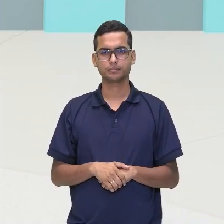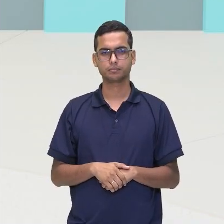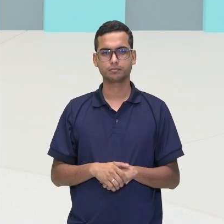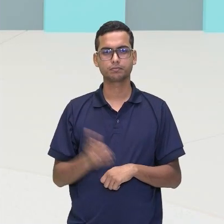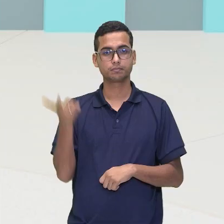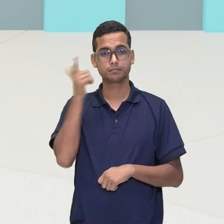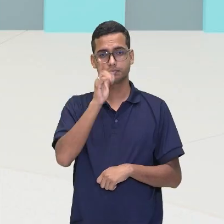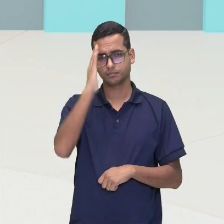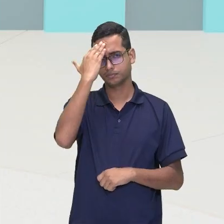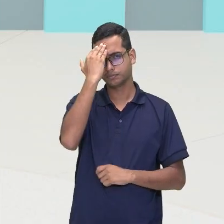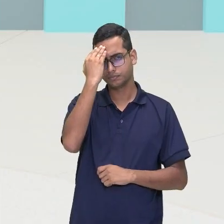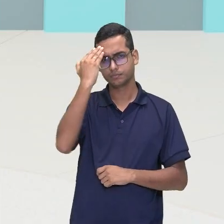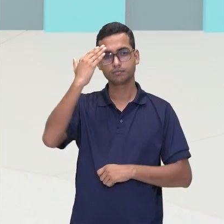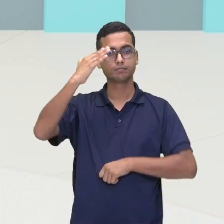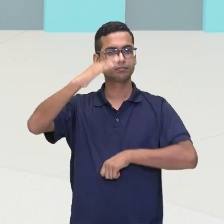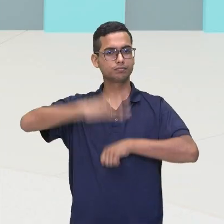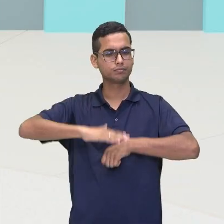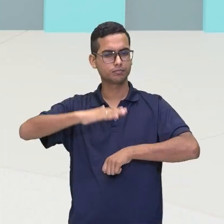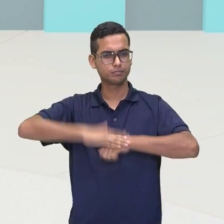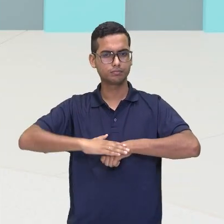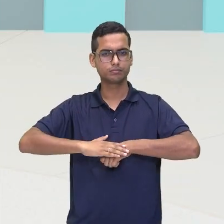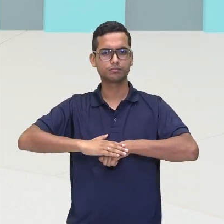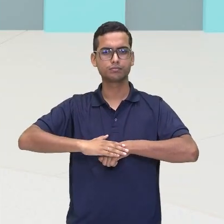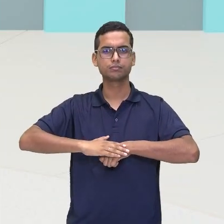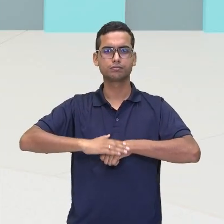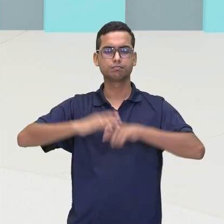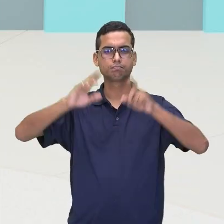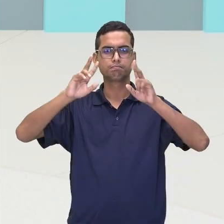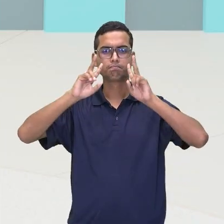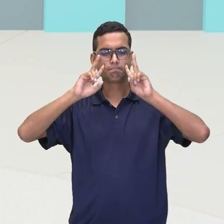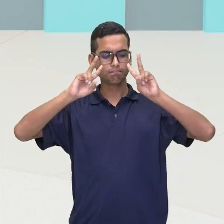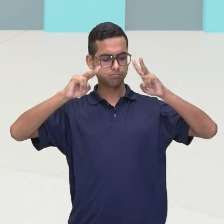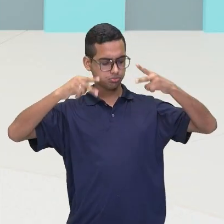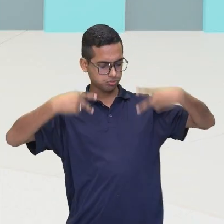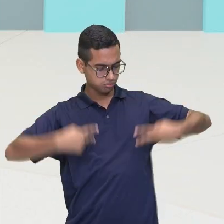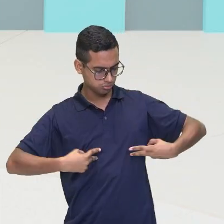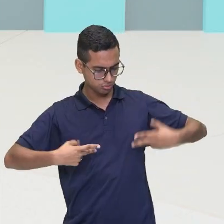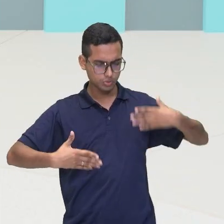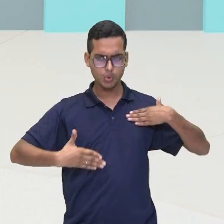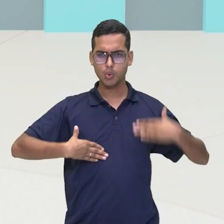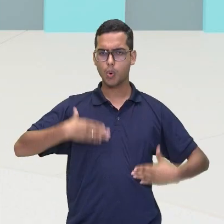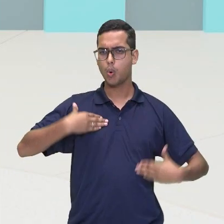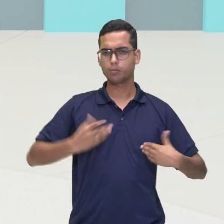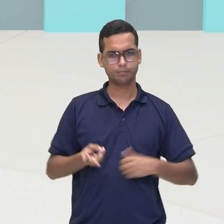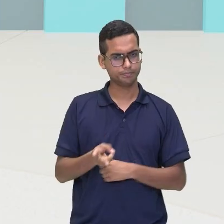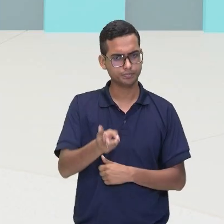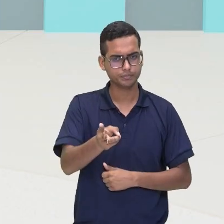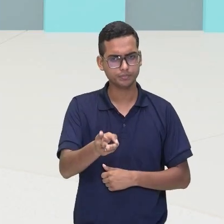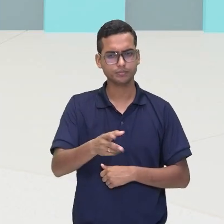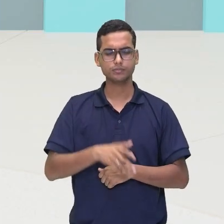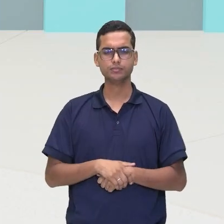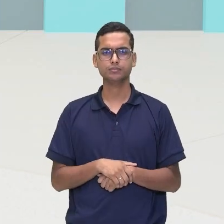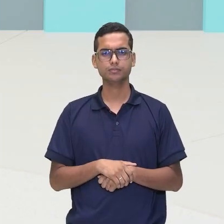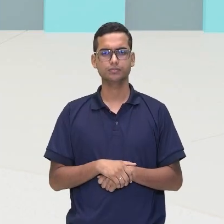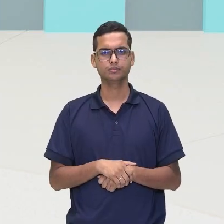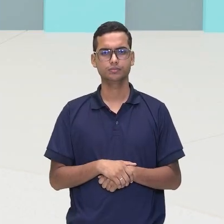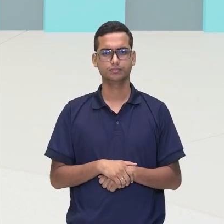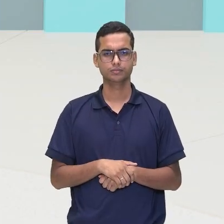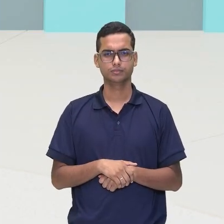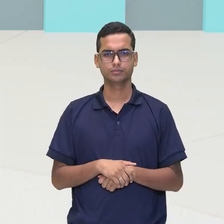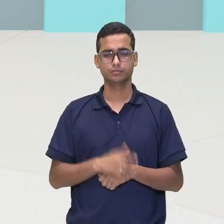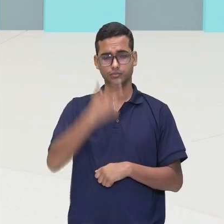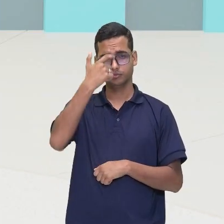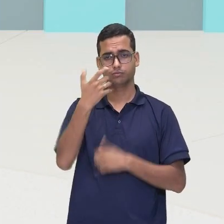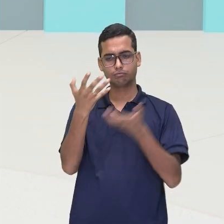compreensão, né, que é o conhecer a si mesmo. Não adianta eu querer impor